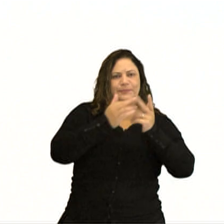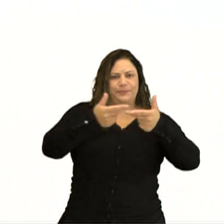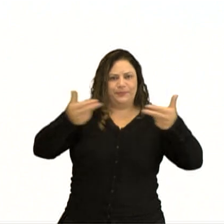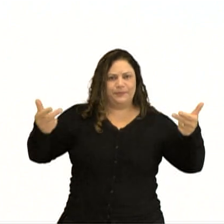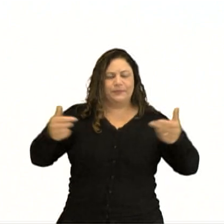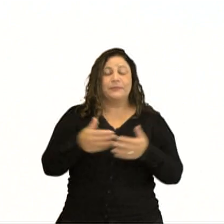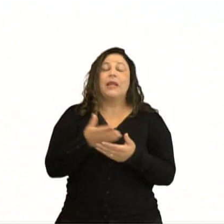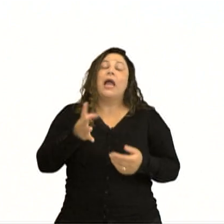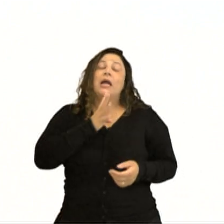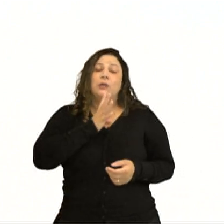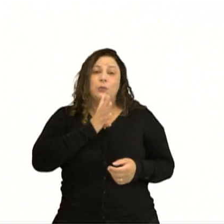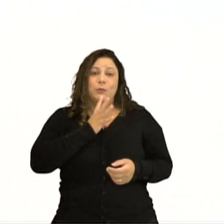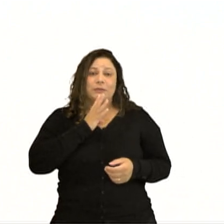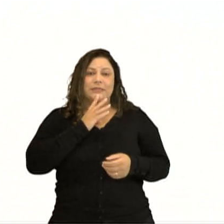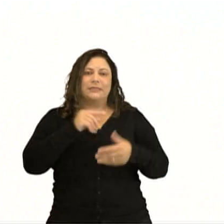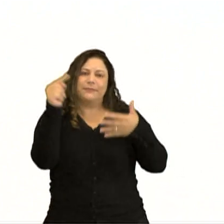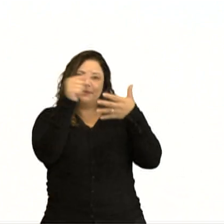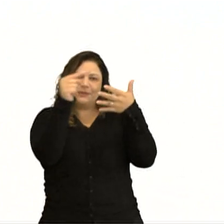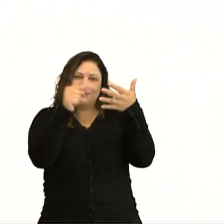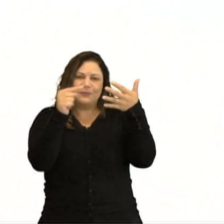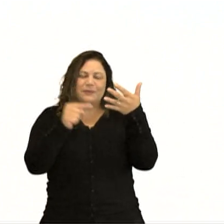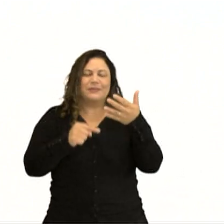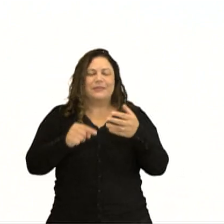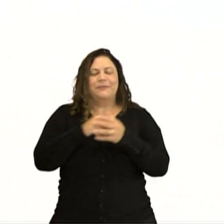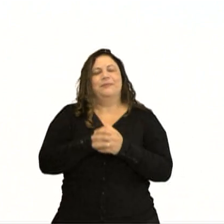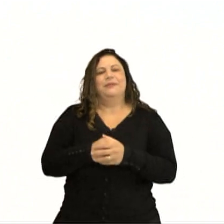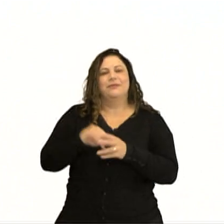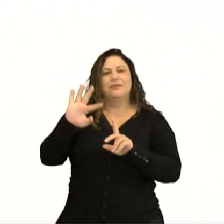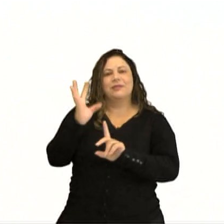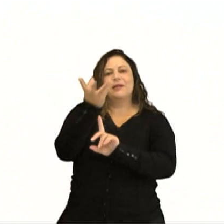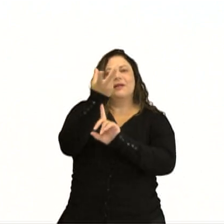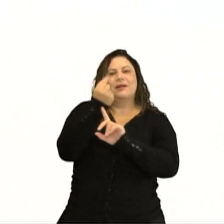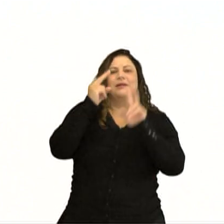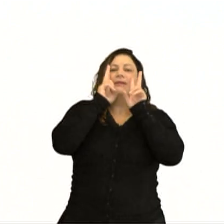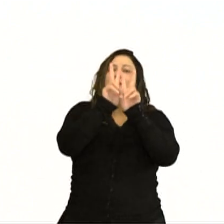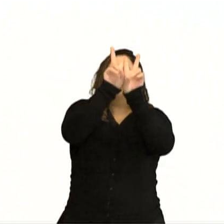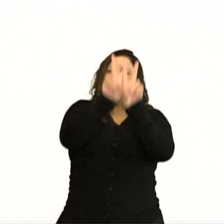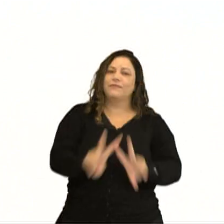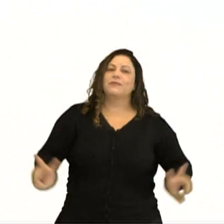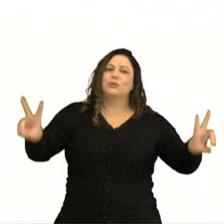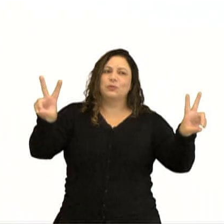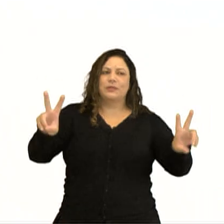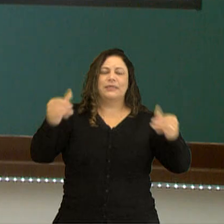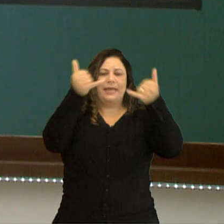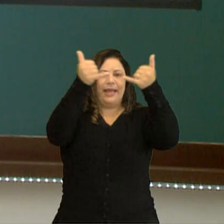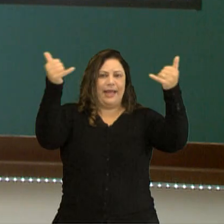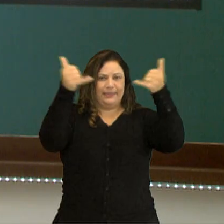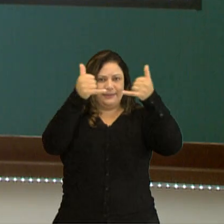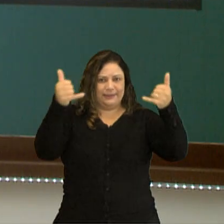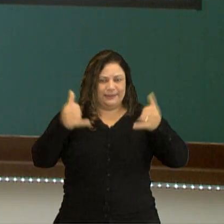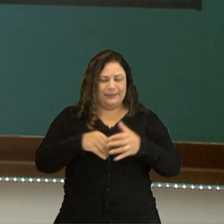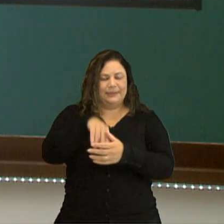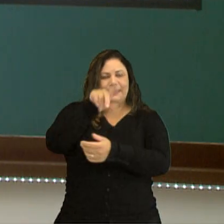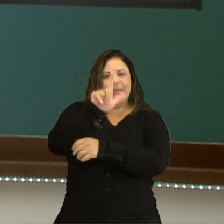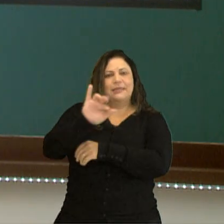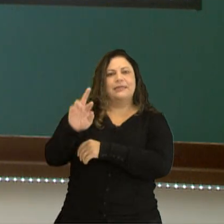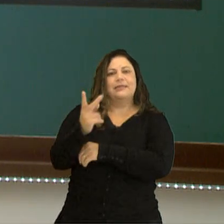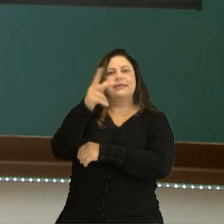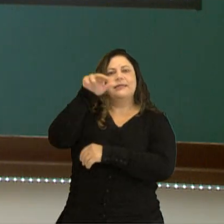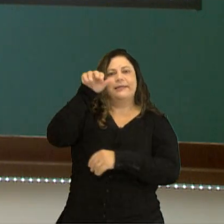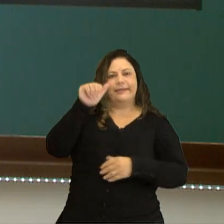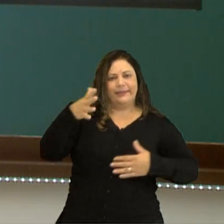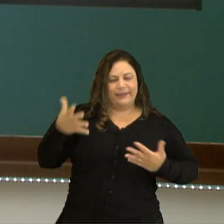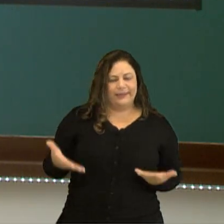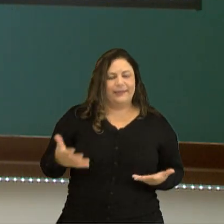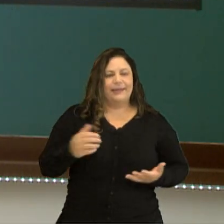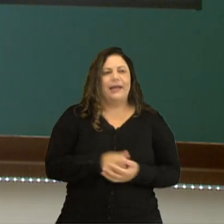Vamos conhecer mais alguns elementos das artes visuais. A linha nas artes visuais. Logo depois do ponto temos